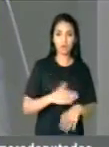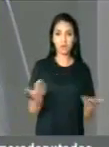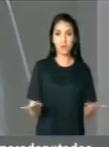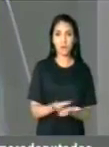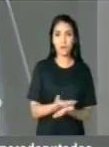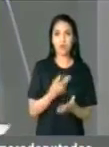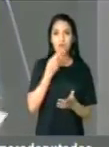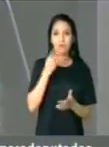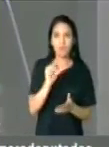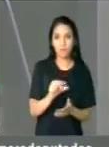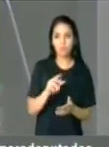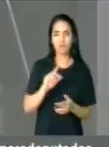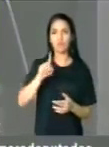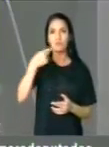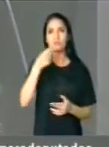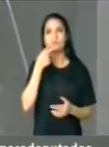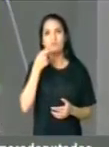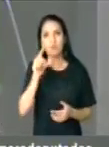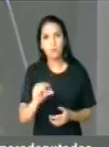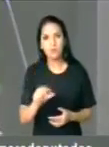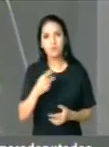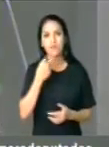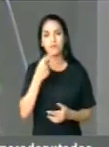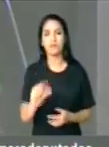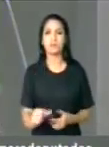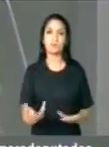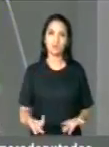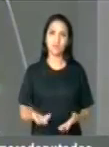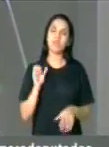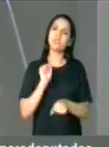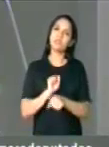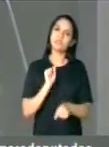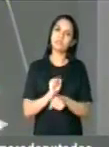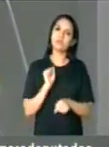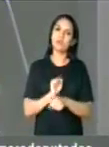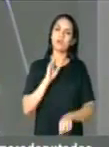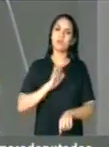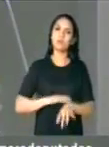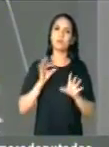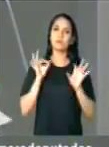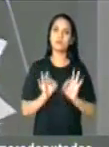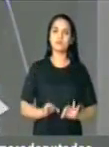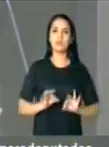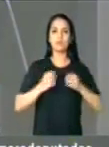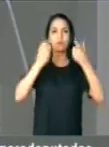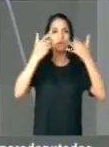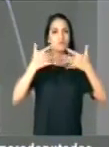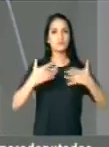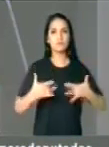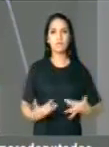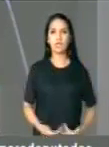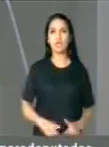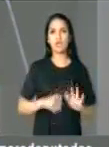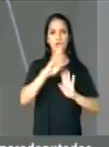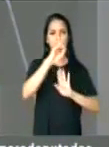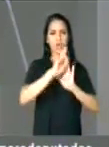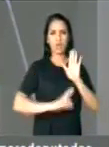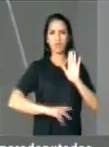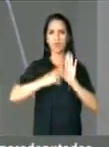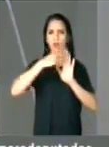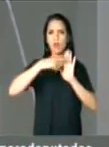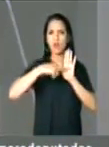espero ansiosamente esse grande expediente para então concluir o meu raciocínio